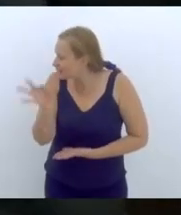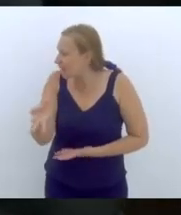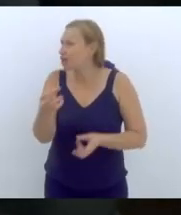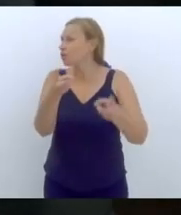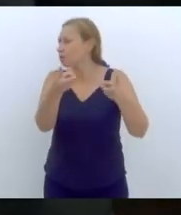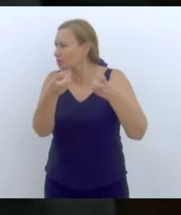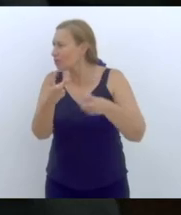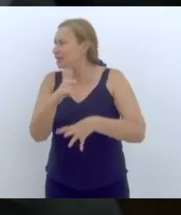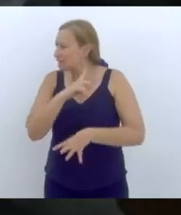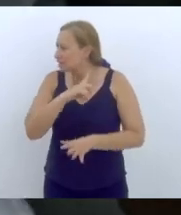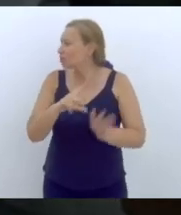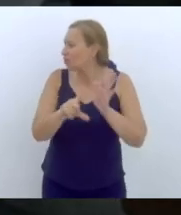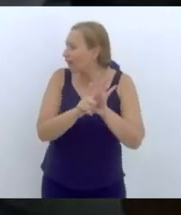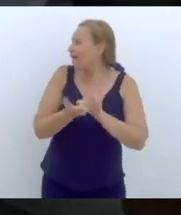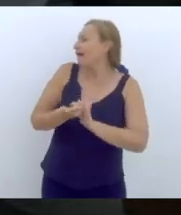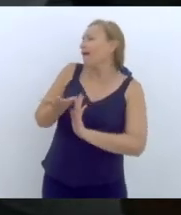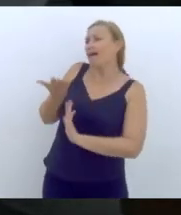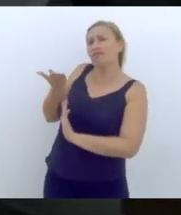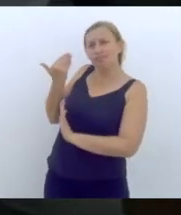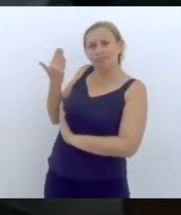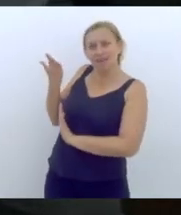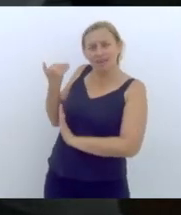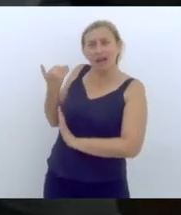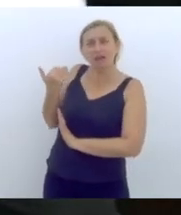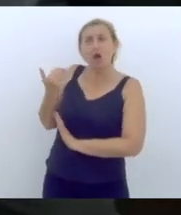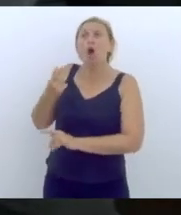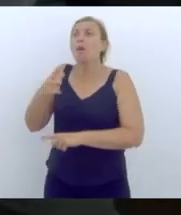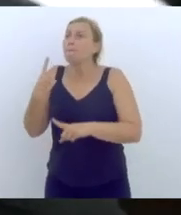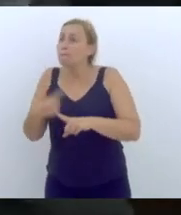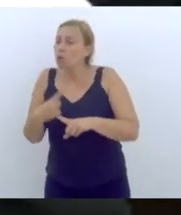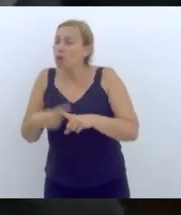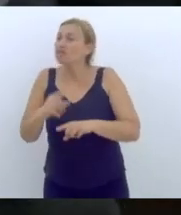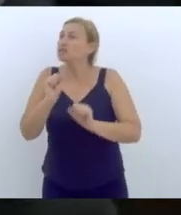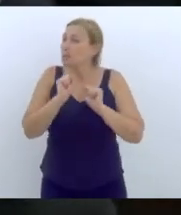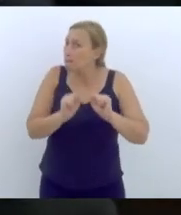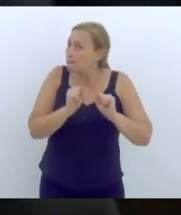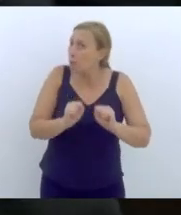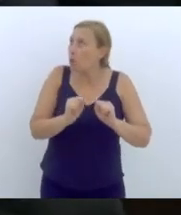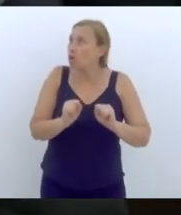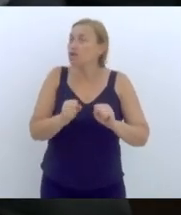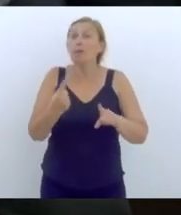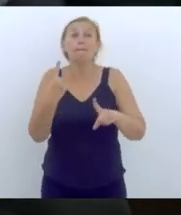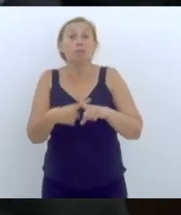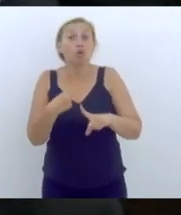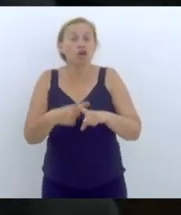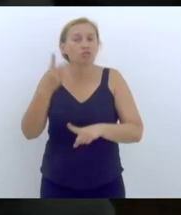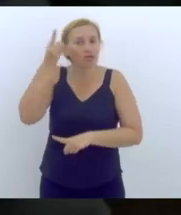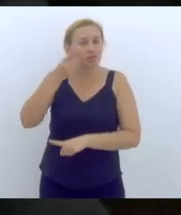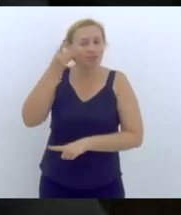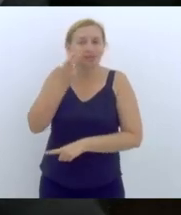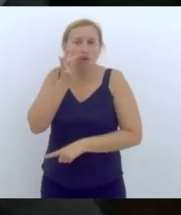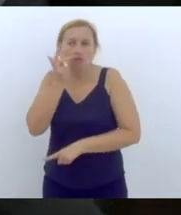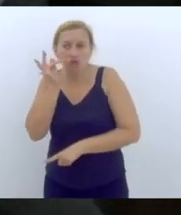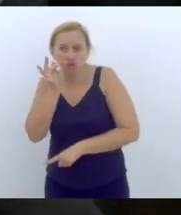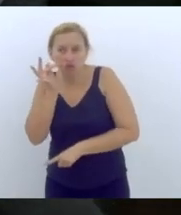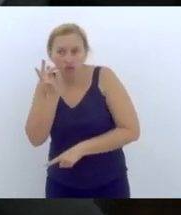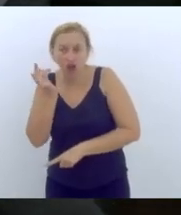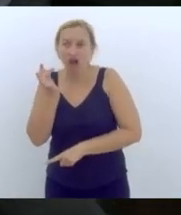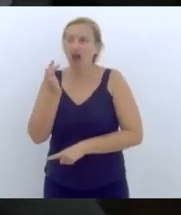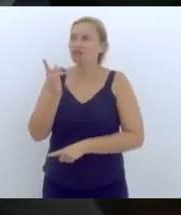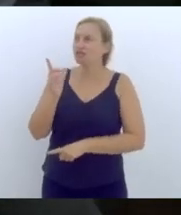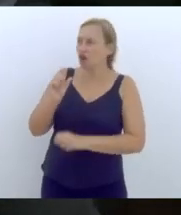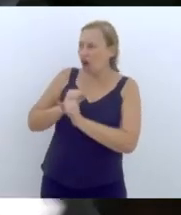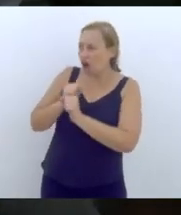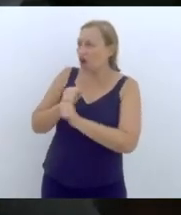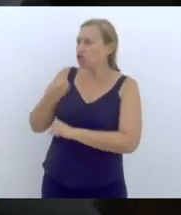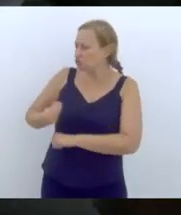percebeu que existia uma lei anterior, porque a gente pode ainda, porque o deputado Flávio, que já está aqui há algum